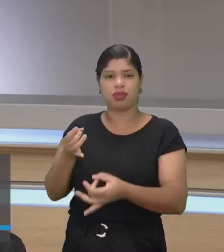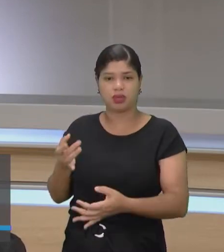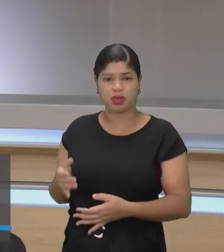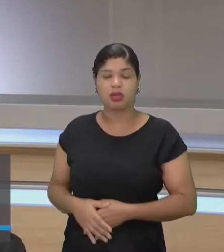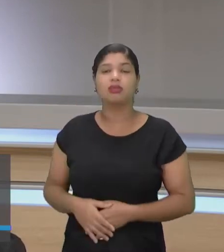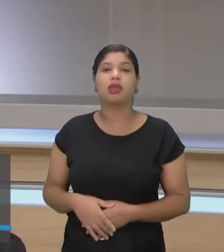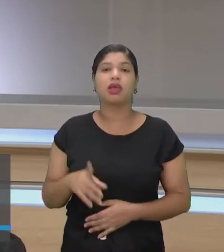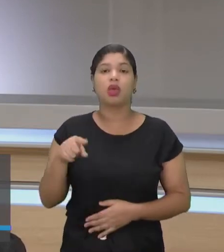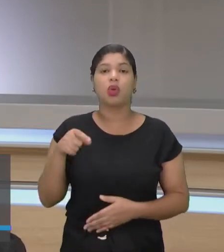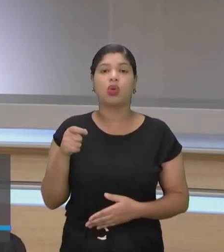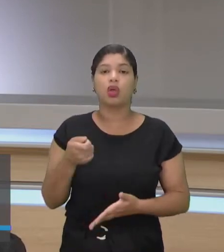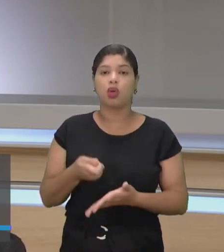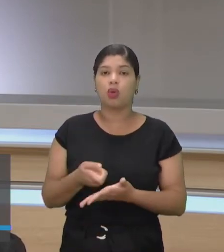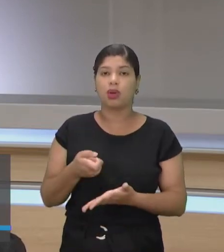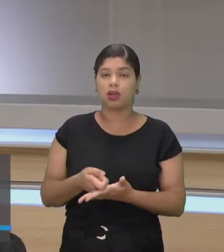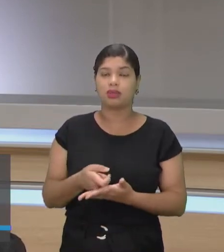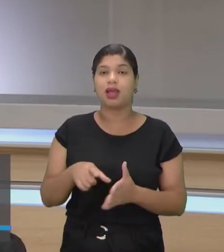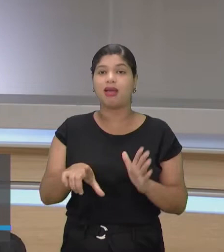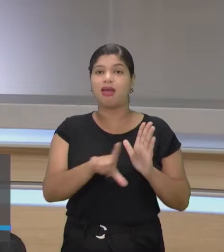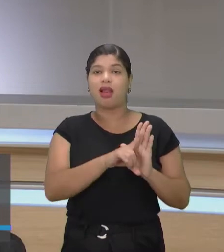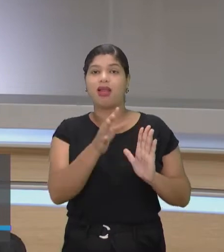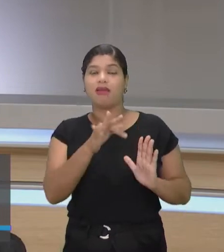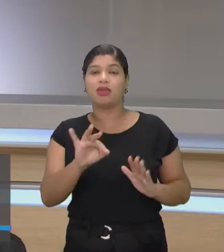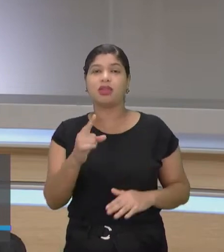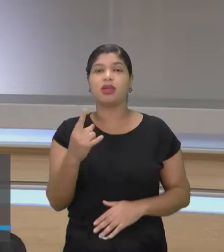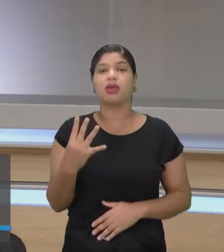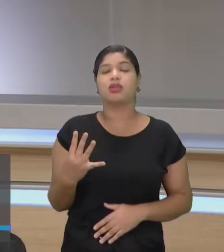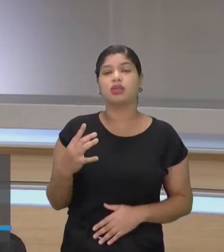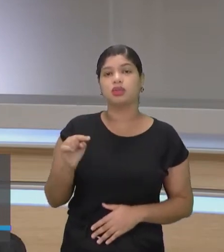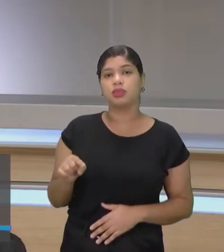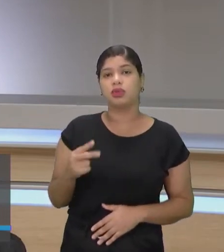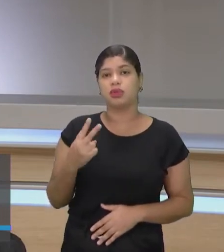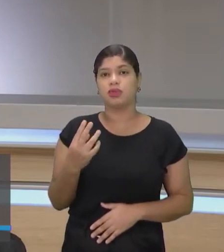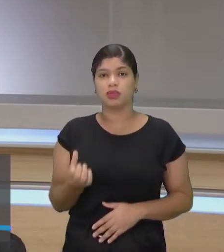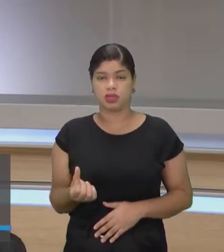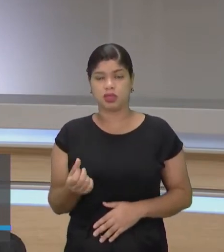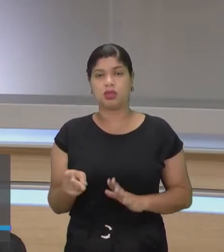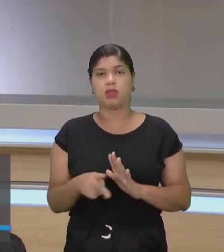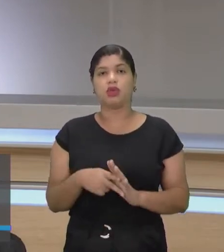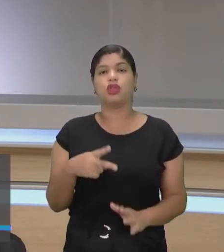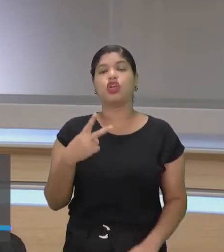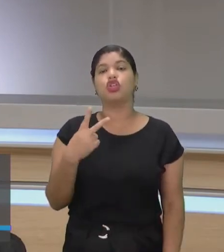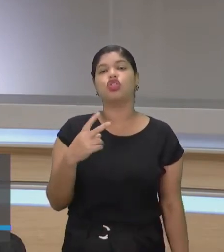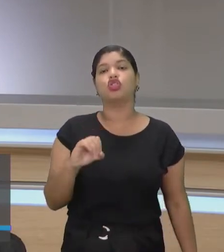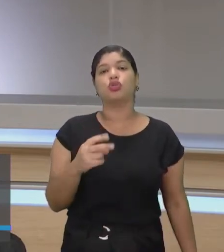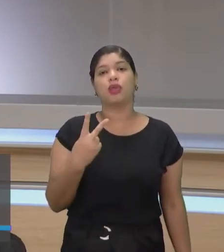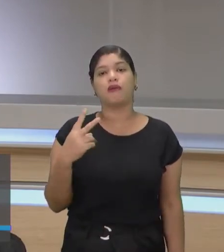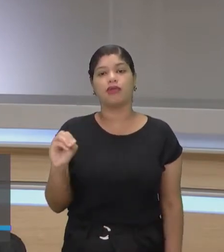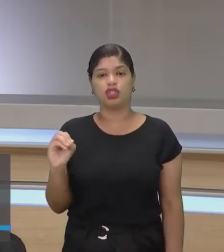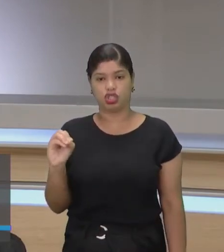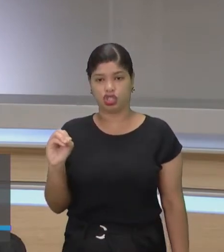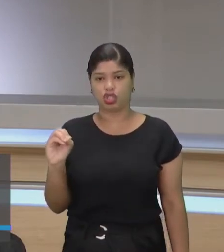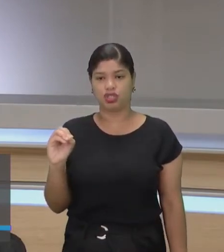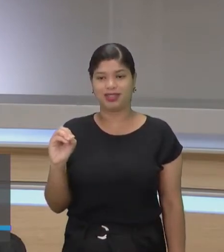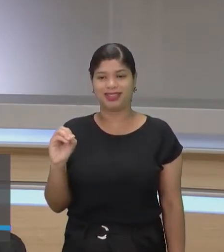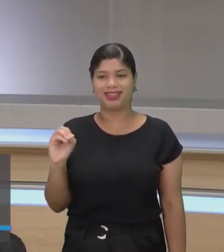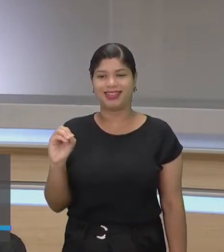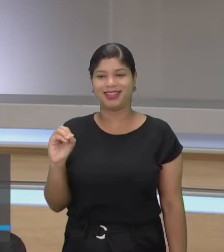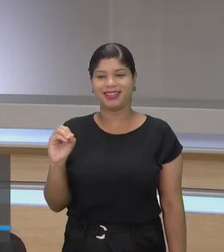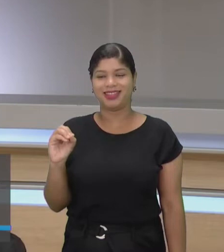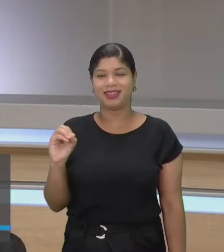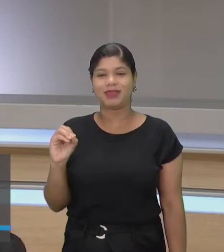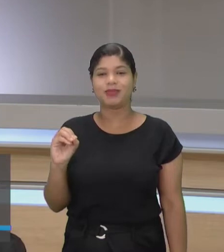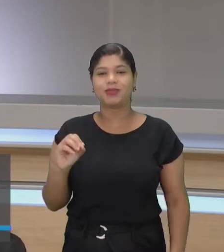ser obrigatória a partir da Lei Federal 14.026 de 2020 só 2020.